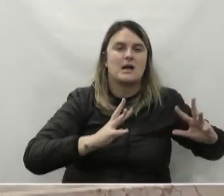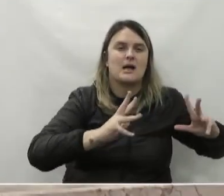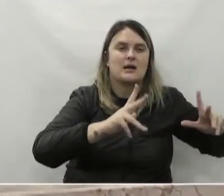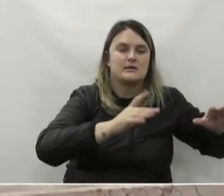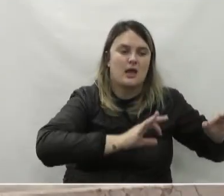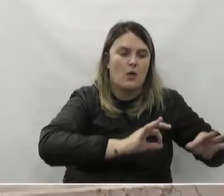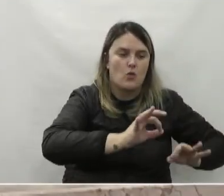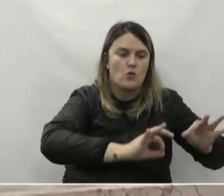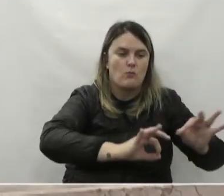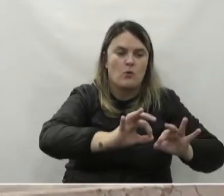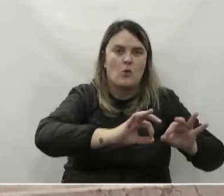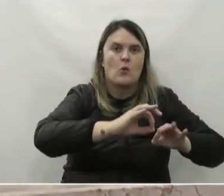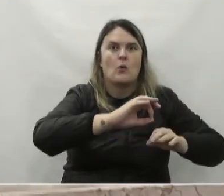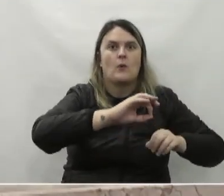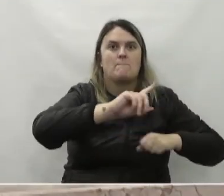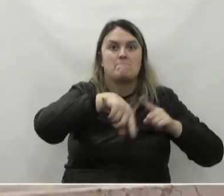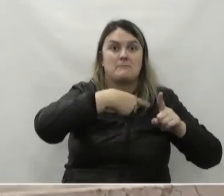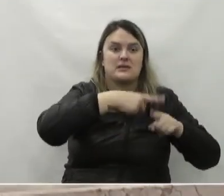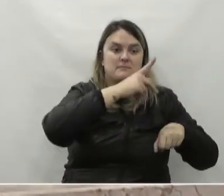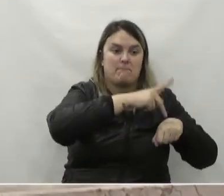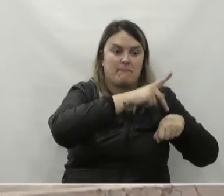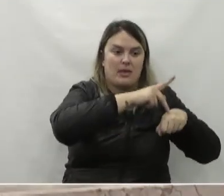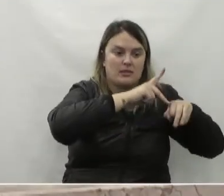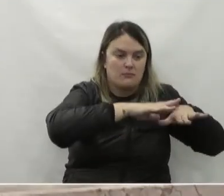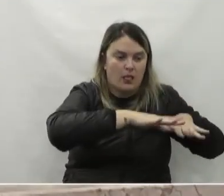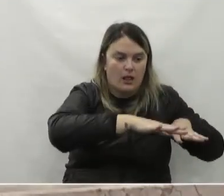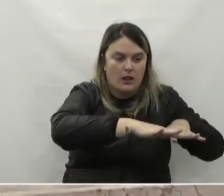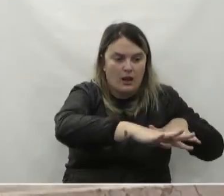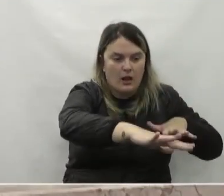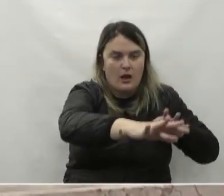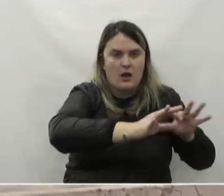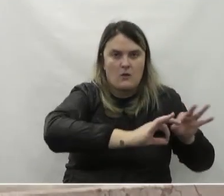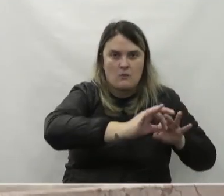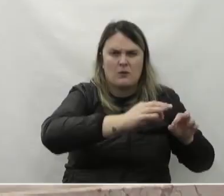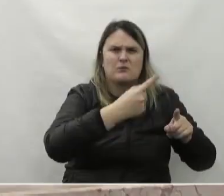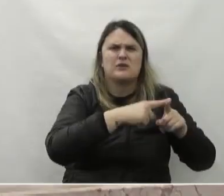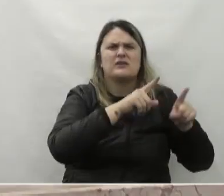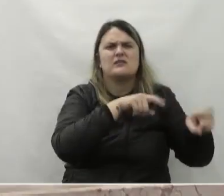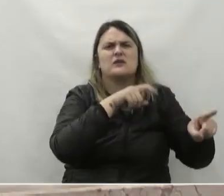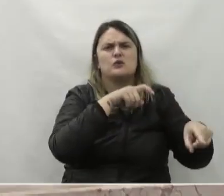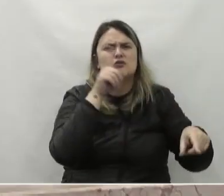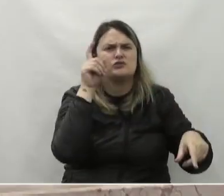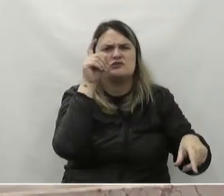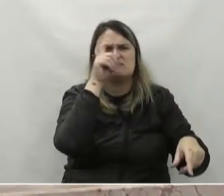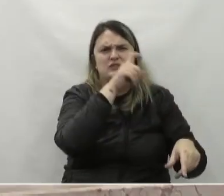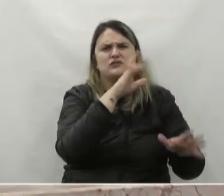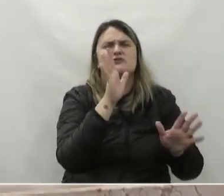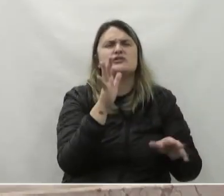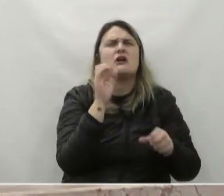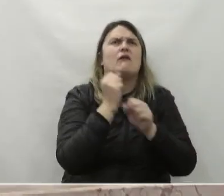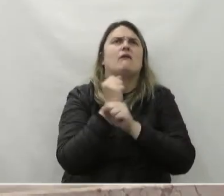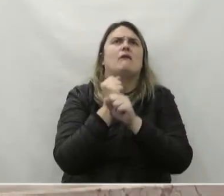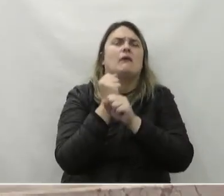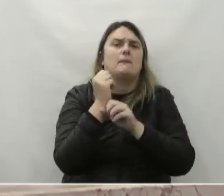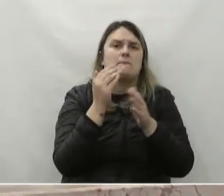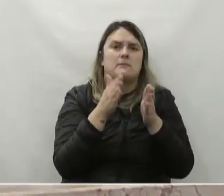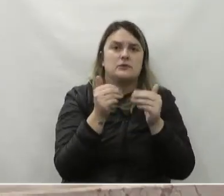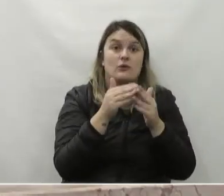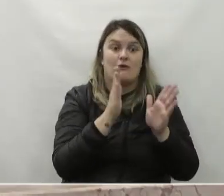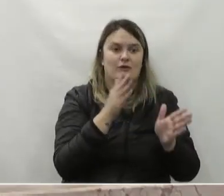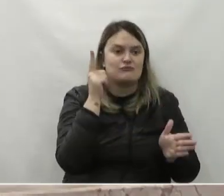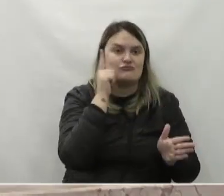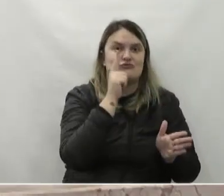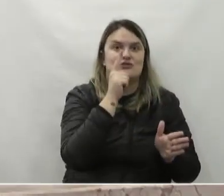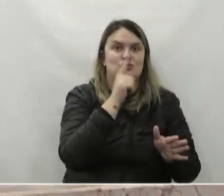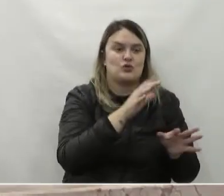foi empedrada também a estrada. Isso já vinha há anos que você estava pedindo, né? E agora a gente já